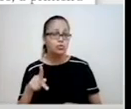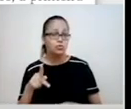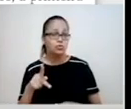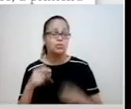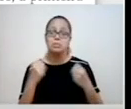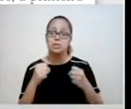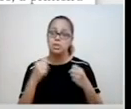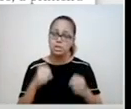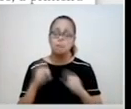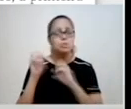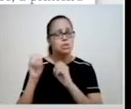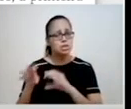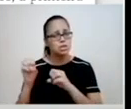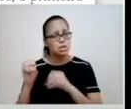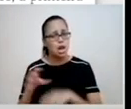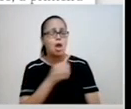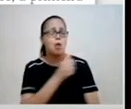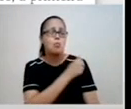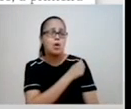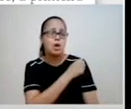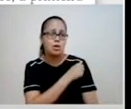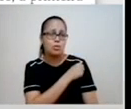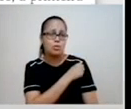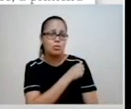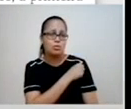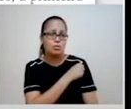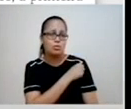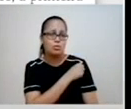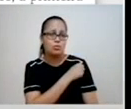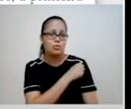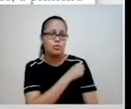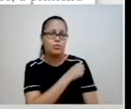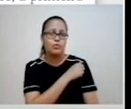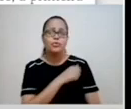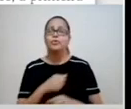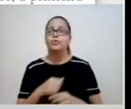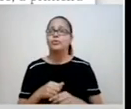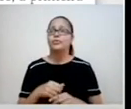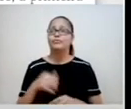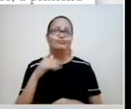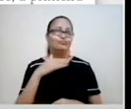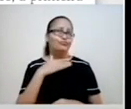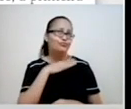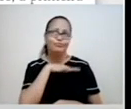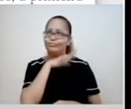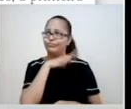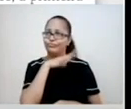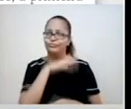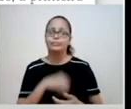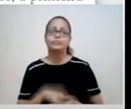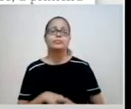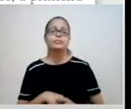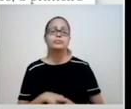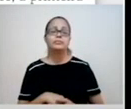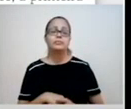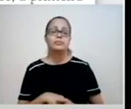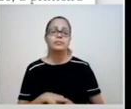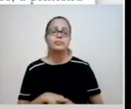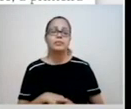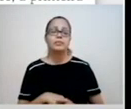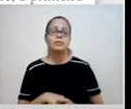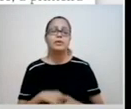coisa a ensinar para o menino é ele não ser ocioso, não ficar à toa. Observem aqui,